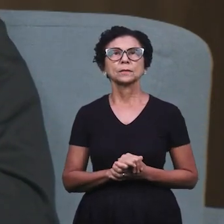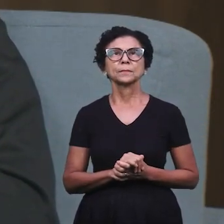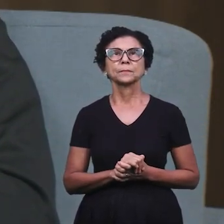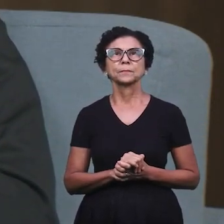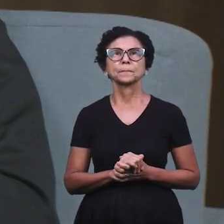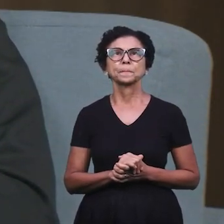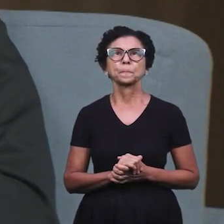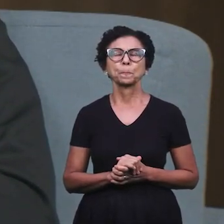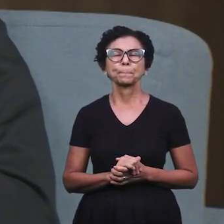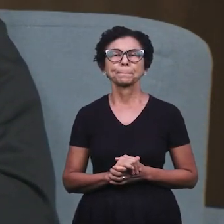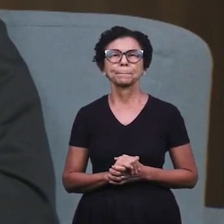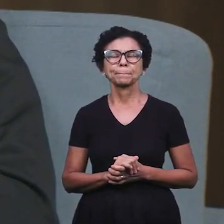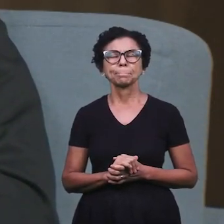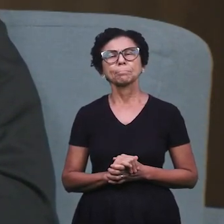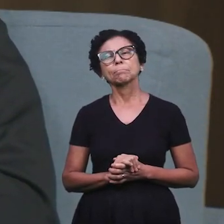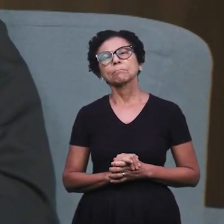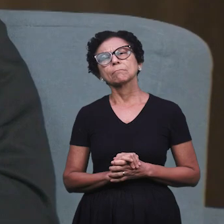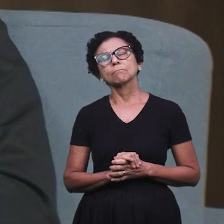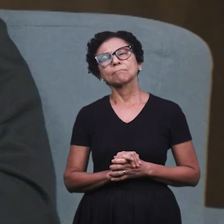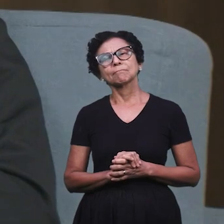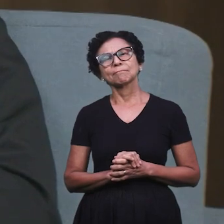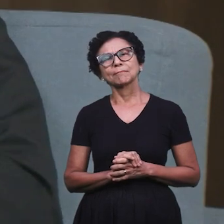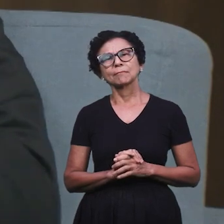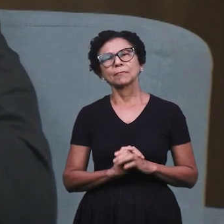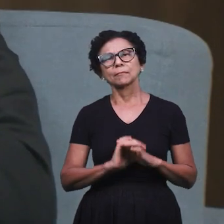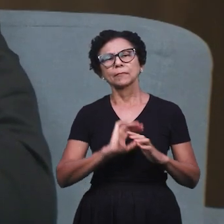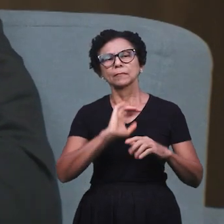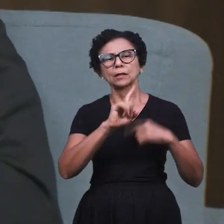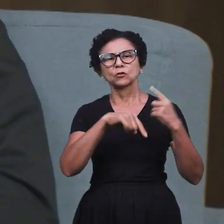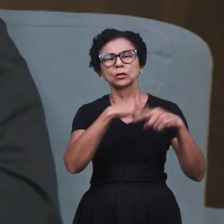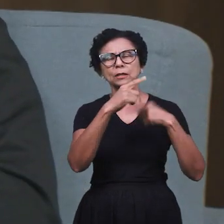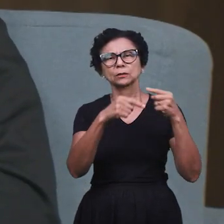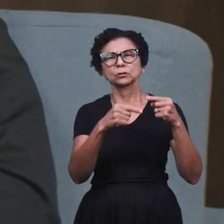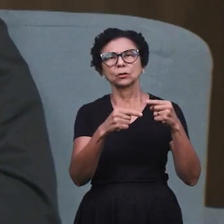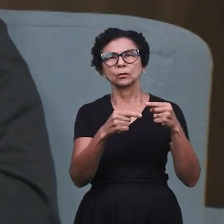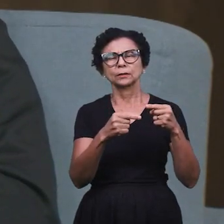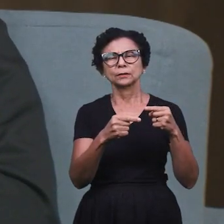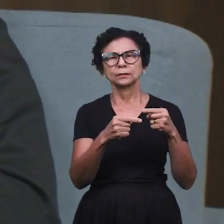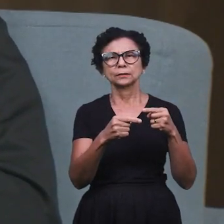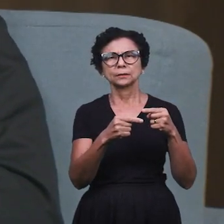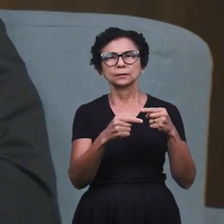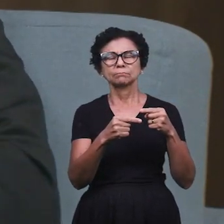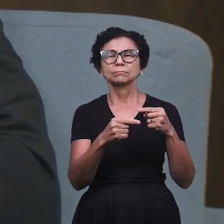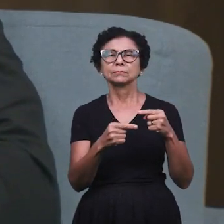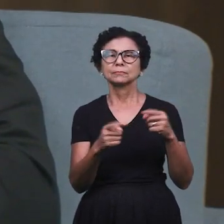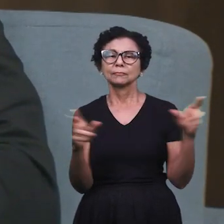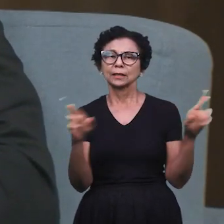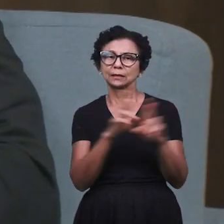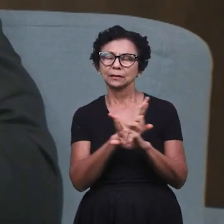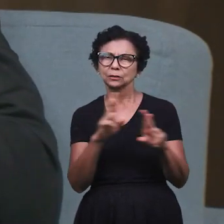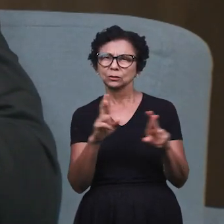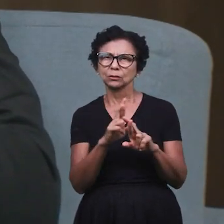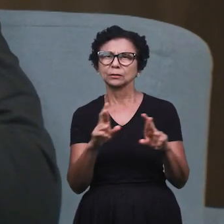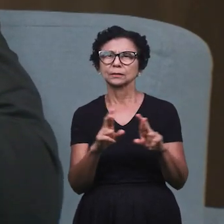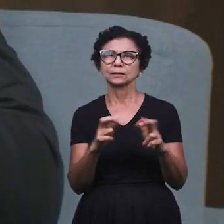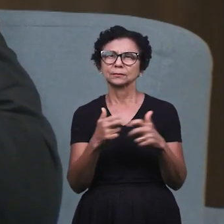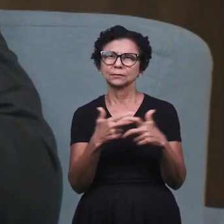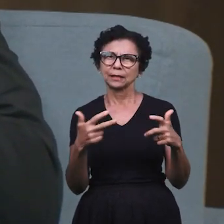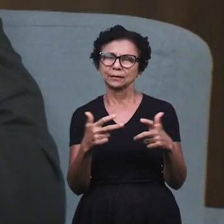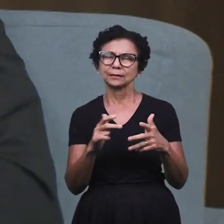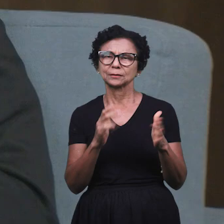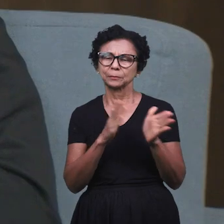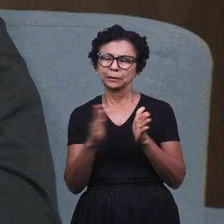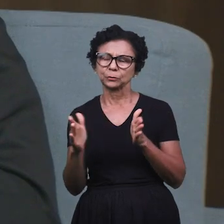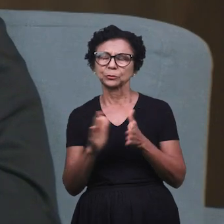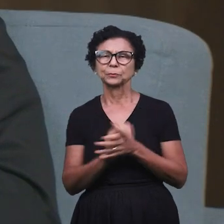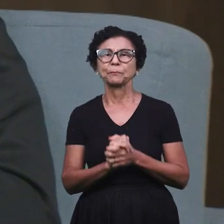sobre relação intergeracional. Antes de iniciar o tema, nós queremos falar para o senhor e para a